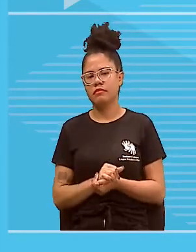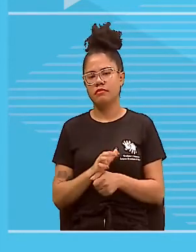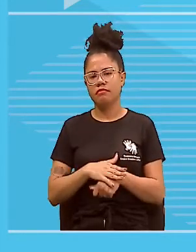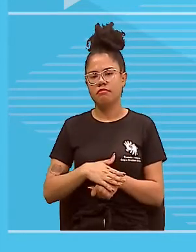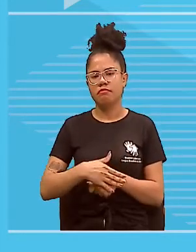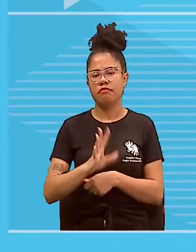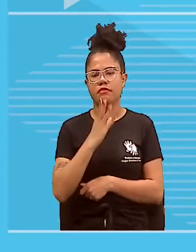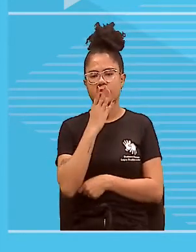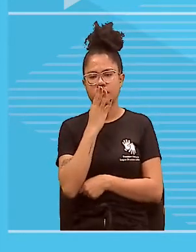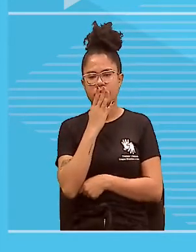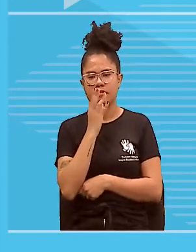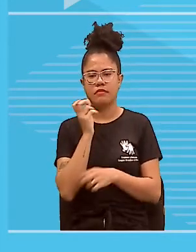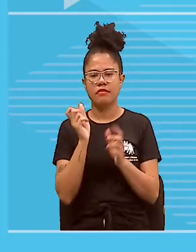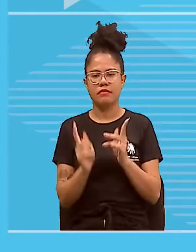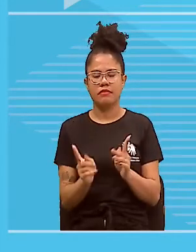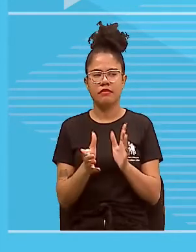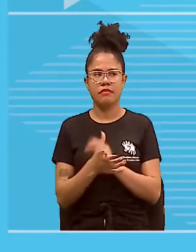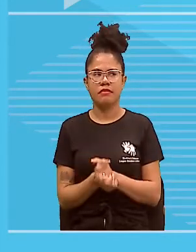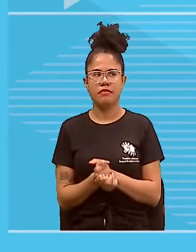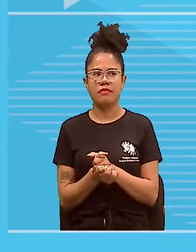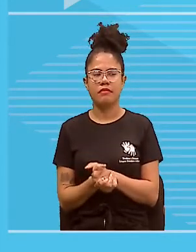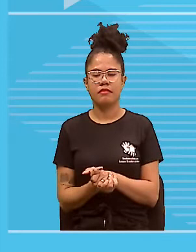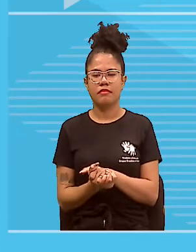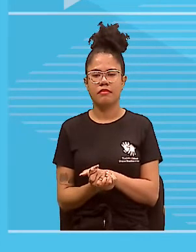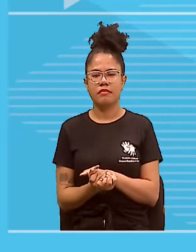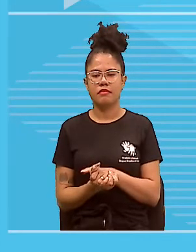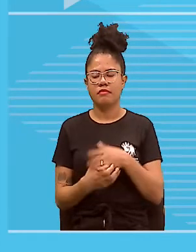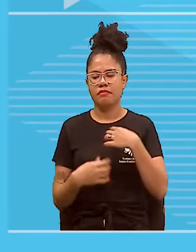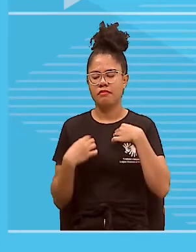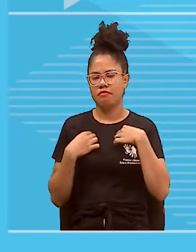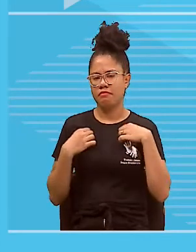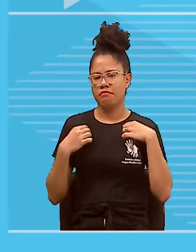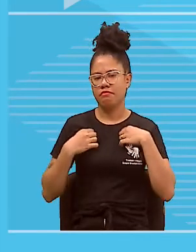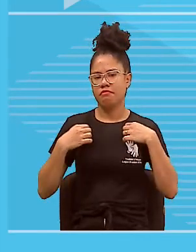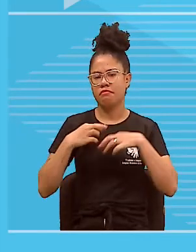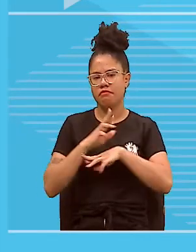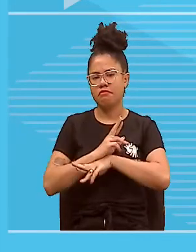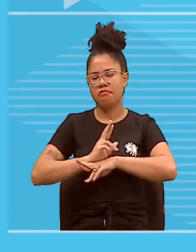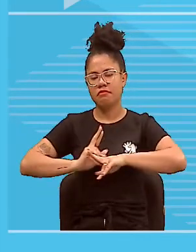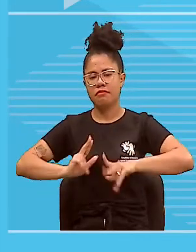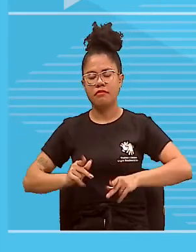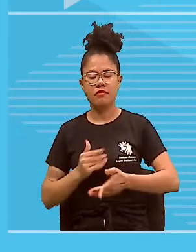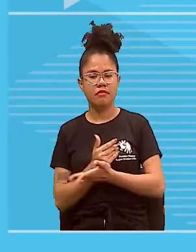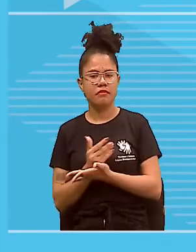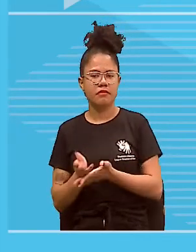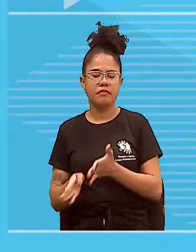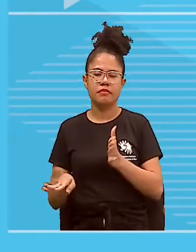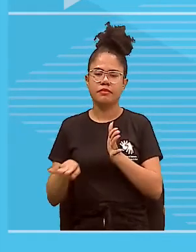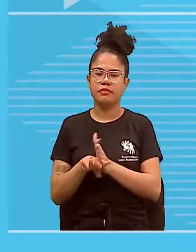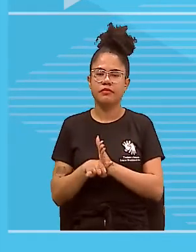coloridas né com materiais bem mais diferentes agora começa a chegar por exemplo